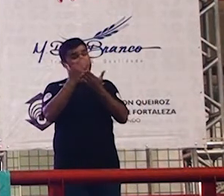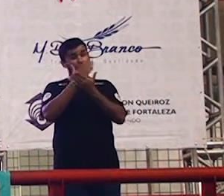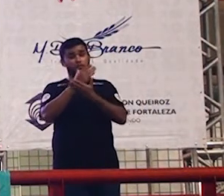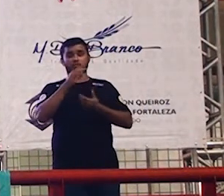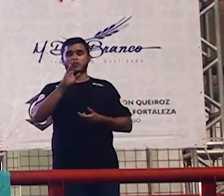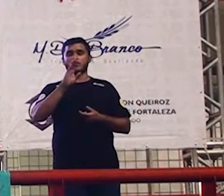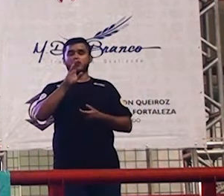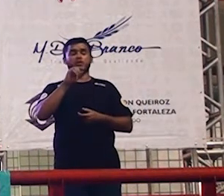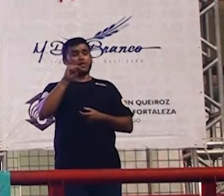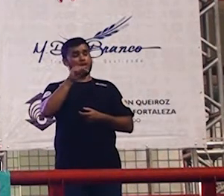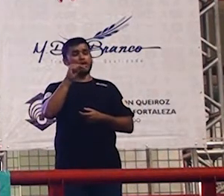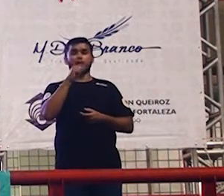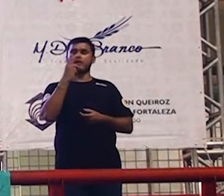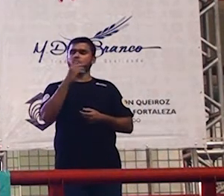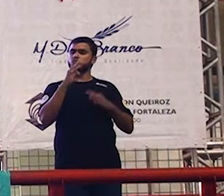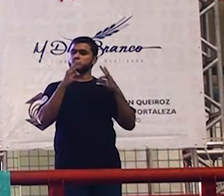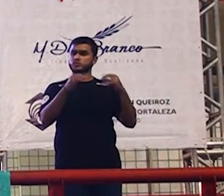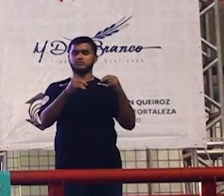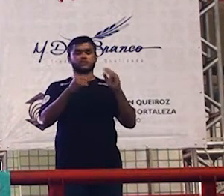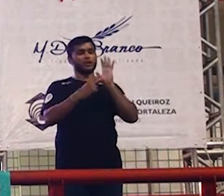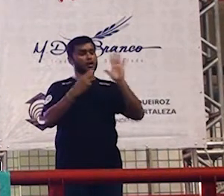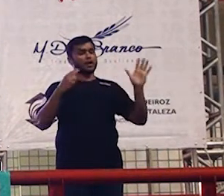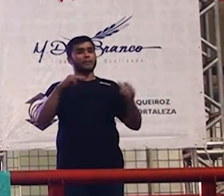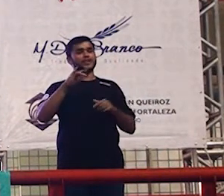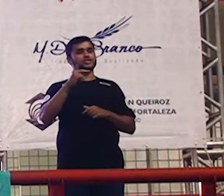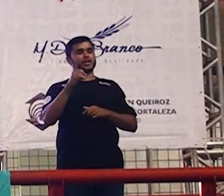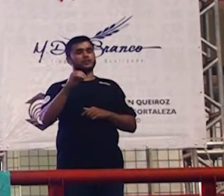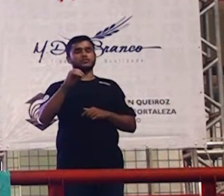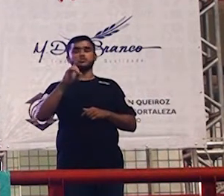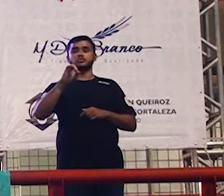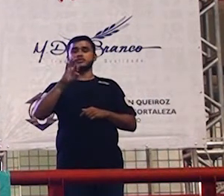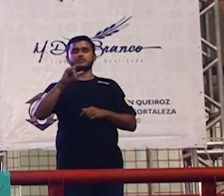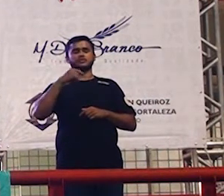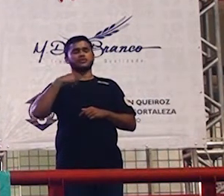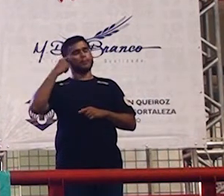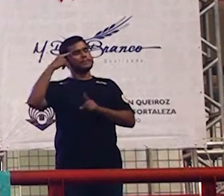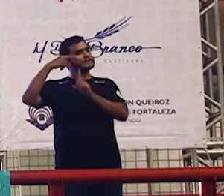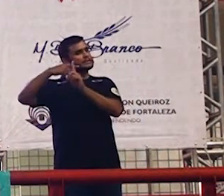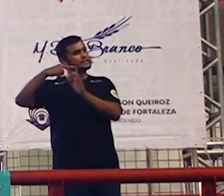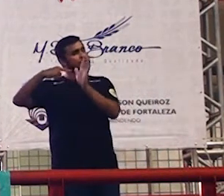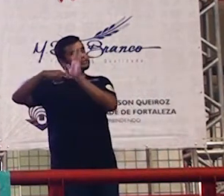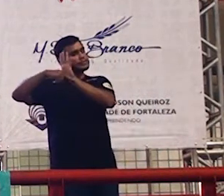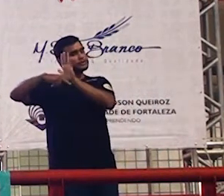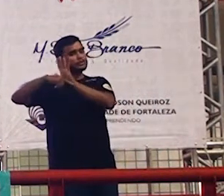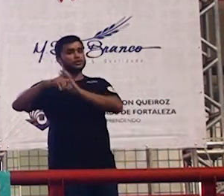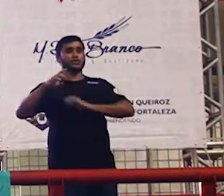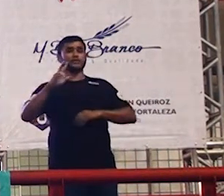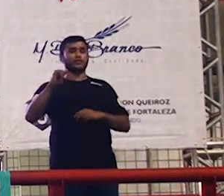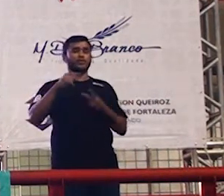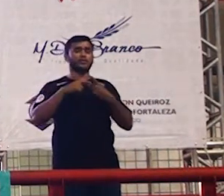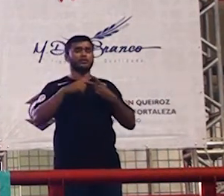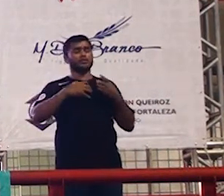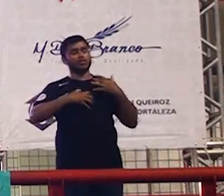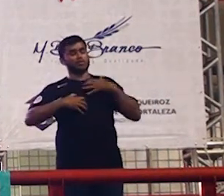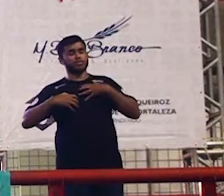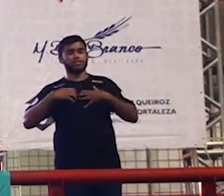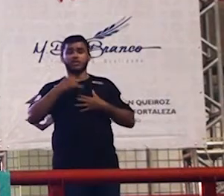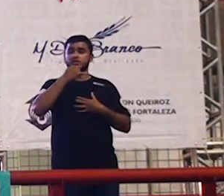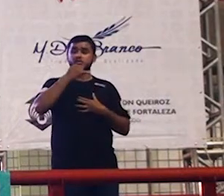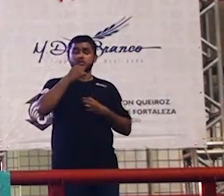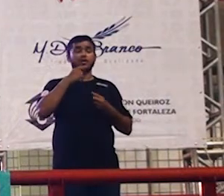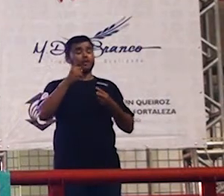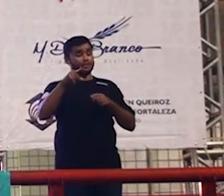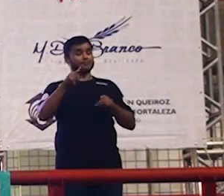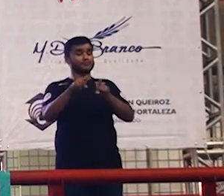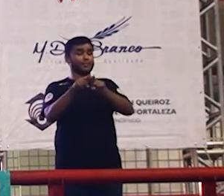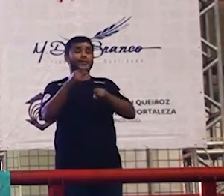Cubas é um livro, ao mesmo tempo, pessimista, melancólico e bem-humorado, por causa das